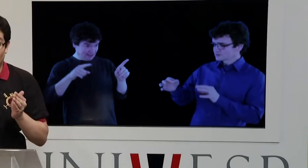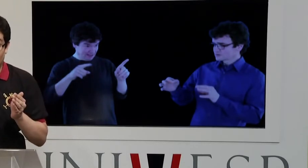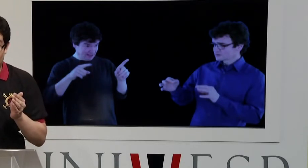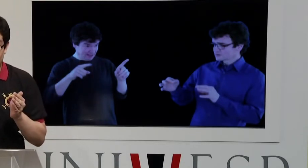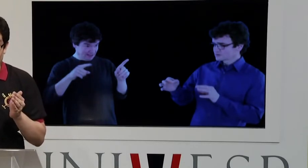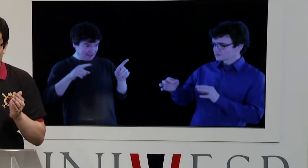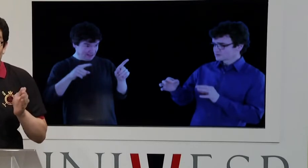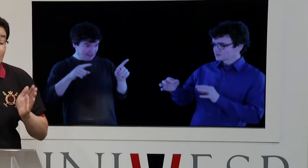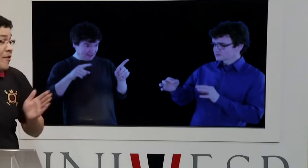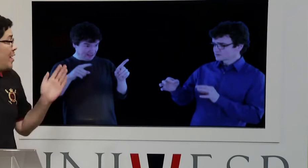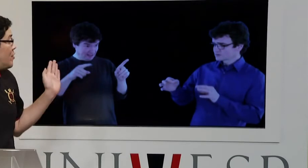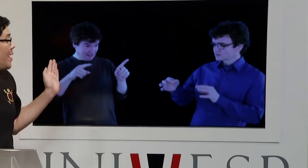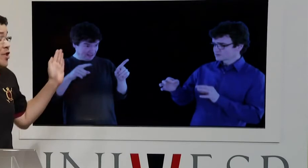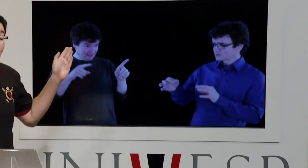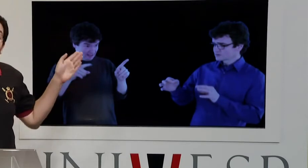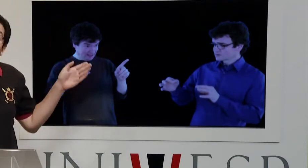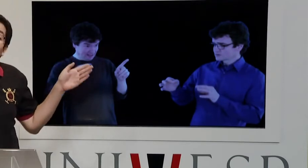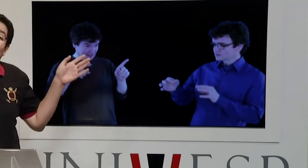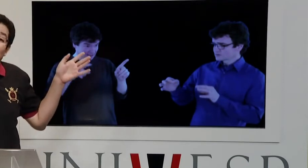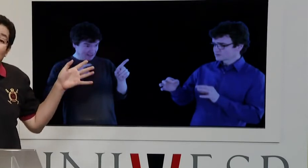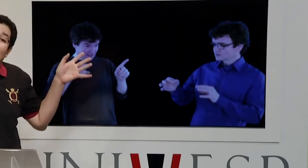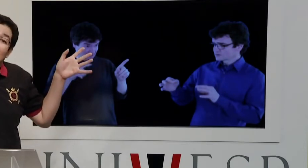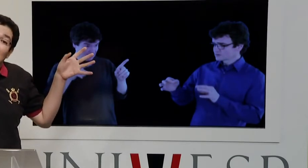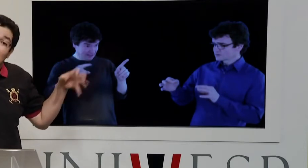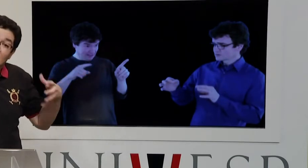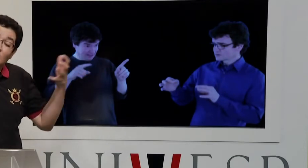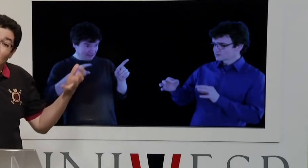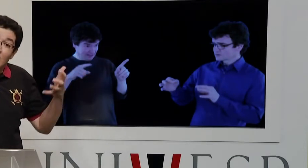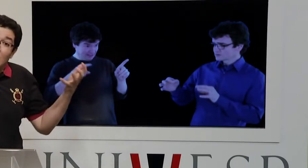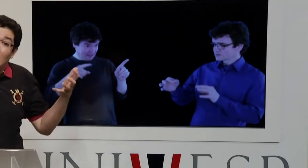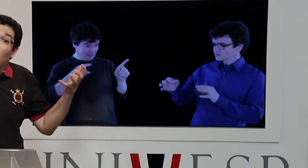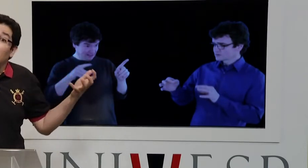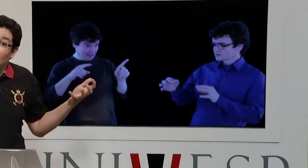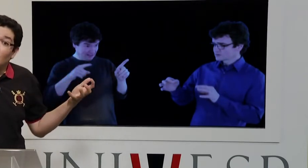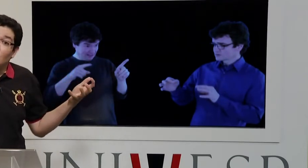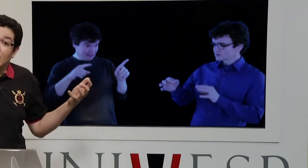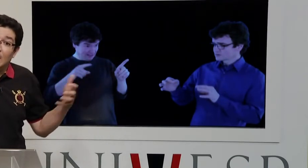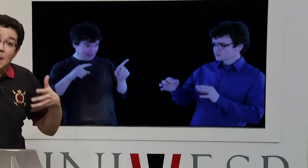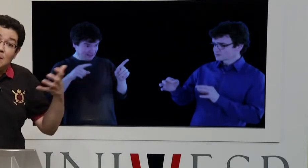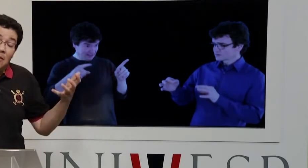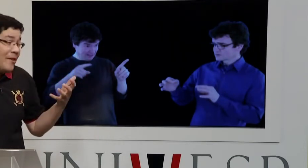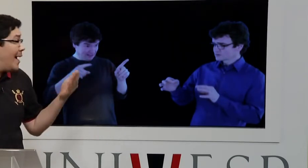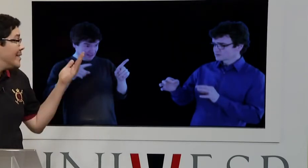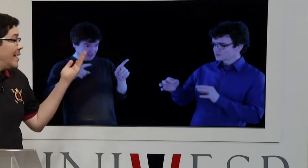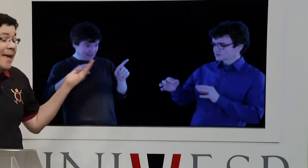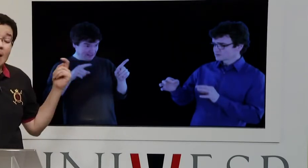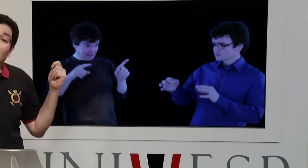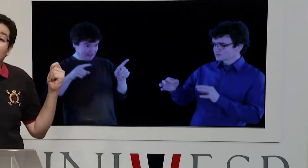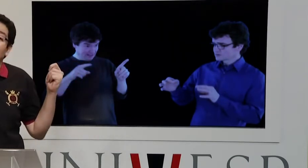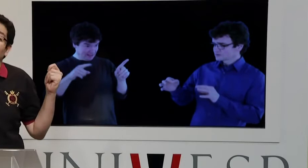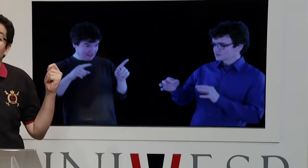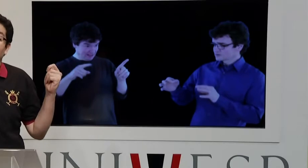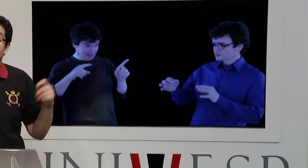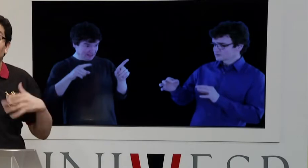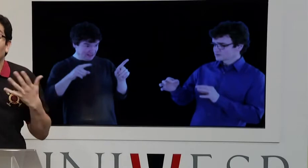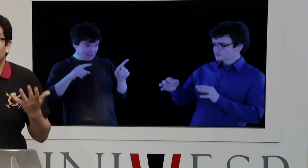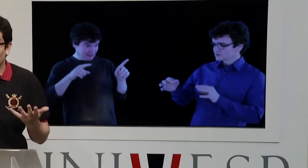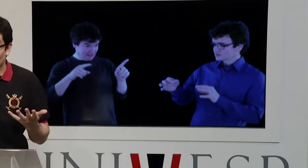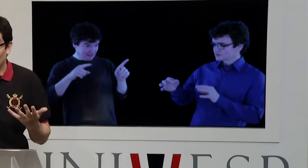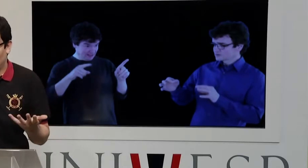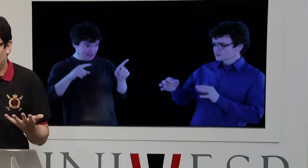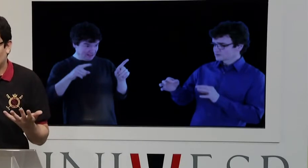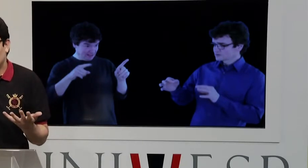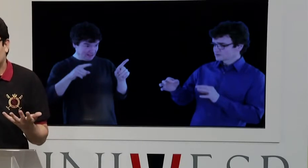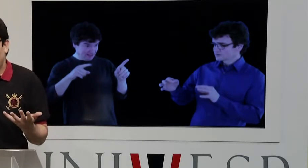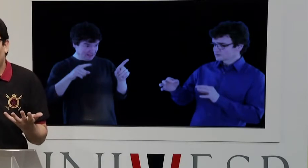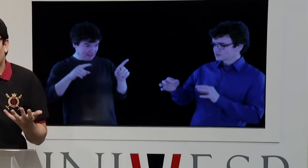ordem do inglês. Diferentemente, quando ele expressar esse mesmo conteúdo, essa mesma frase em língua de sinais americana, ele vai fazer